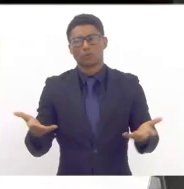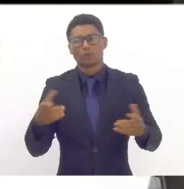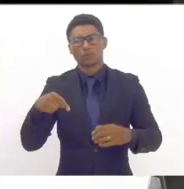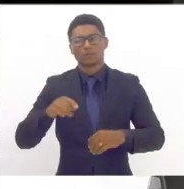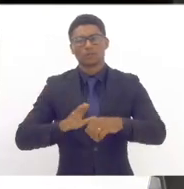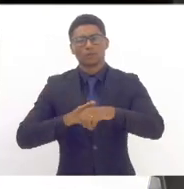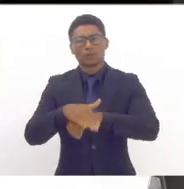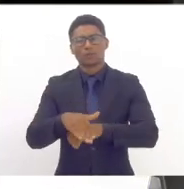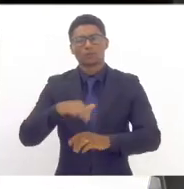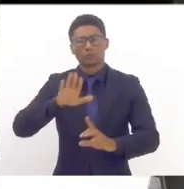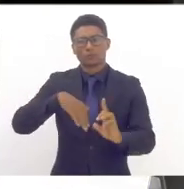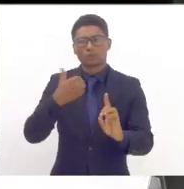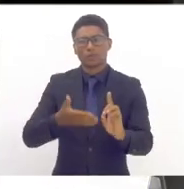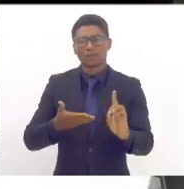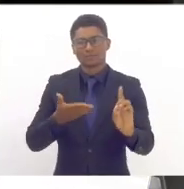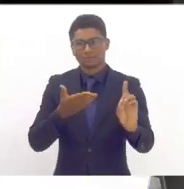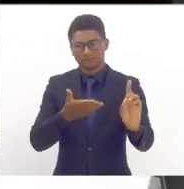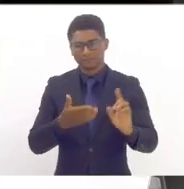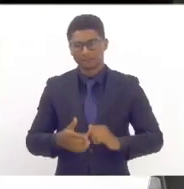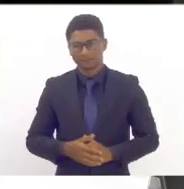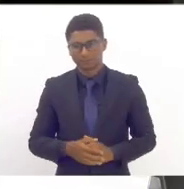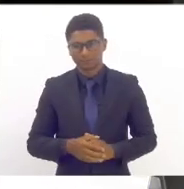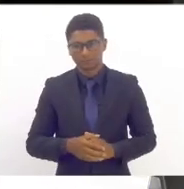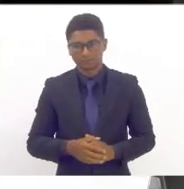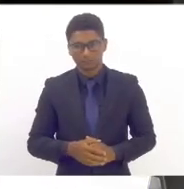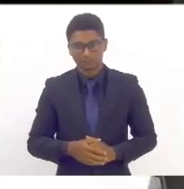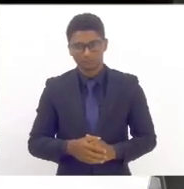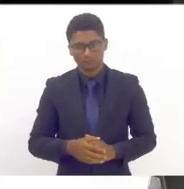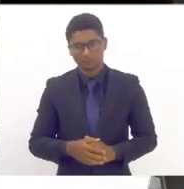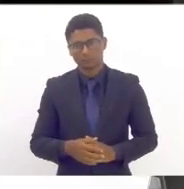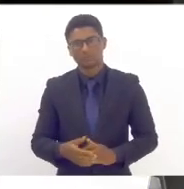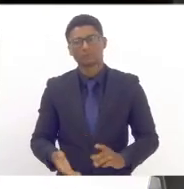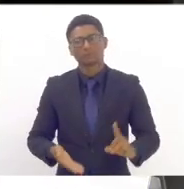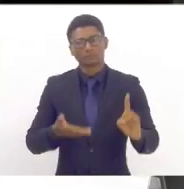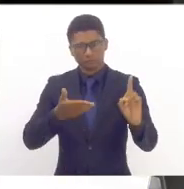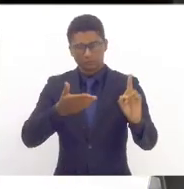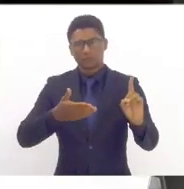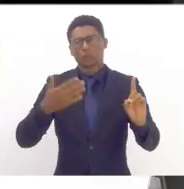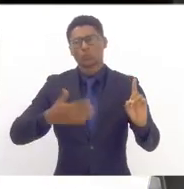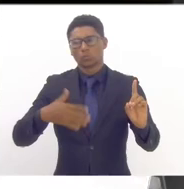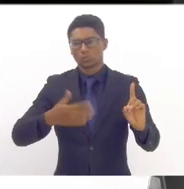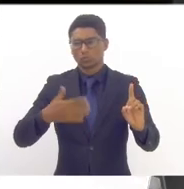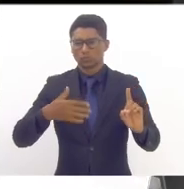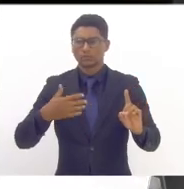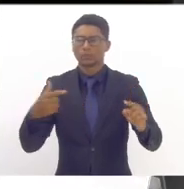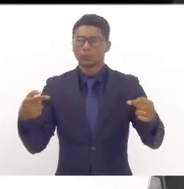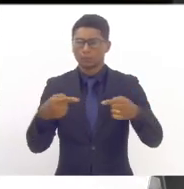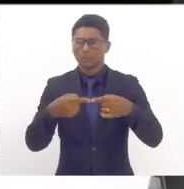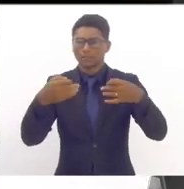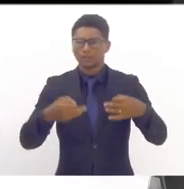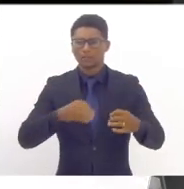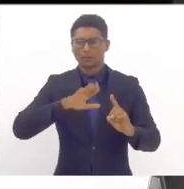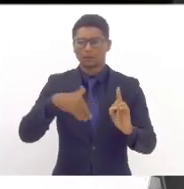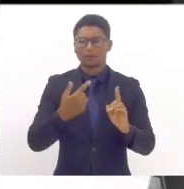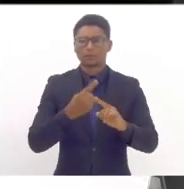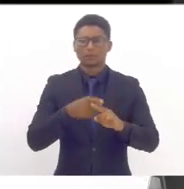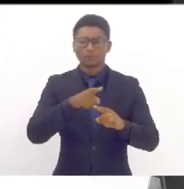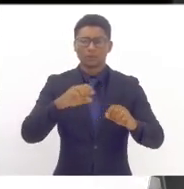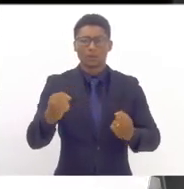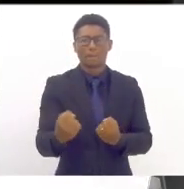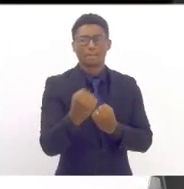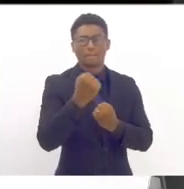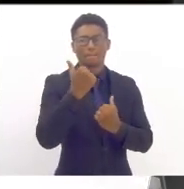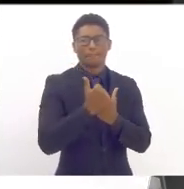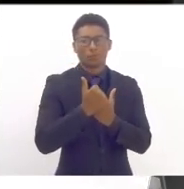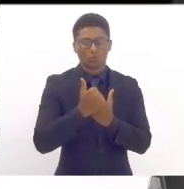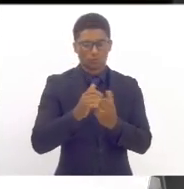prestar essa homenagem. Você, acima de tudo, é mais do que merecedor disso, porque defende a liberdade. E a gente